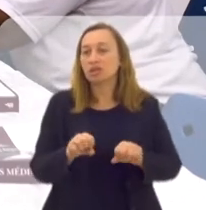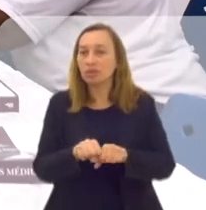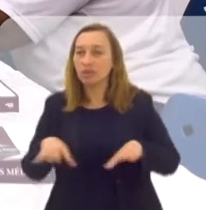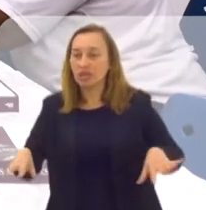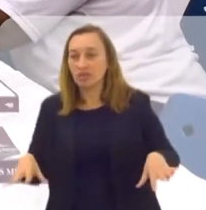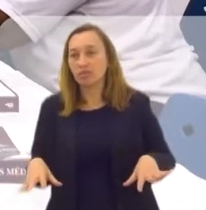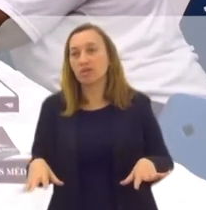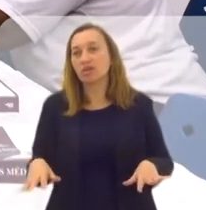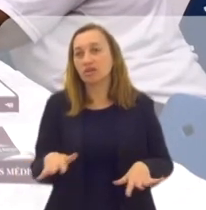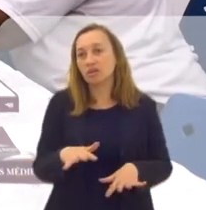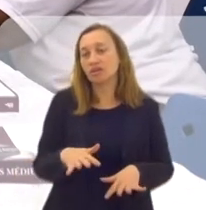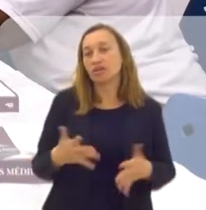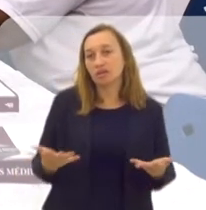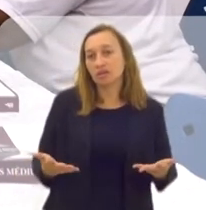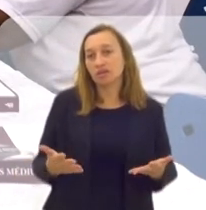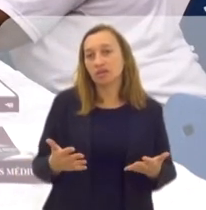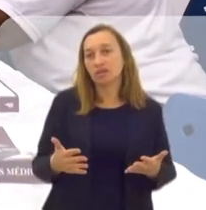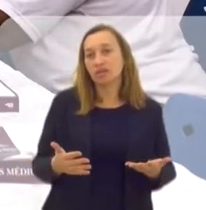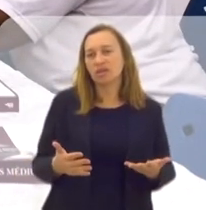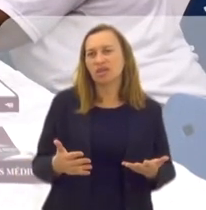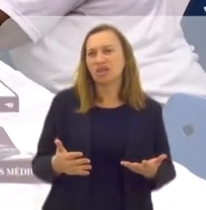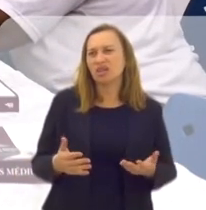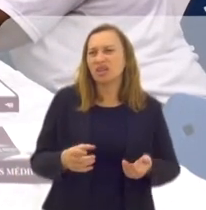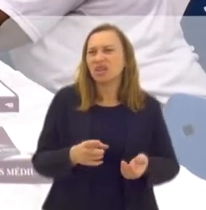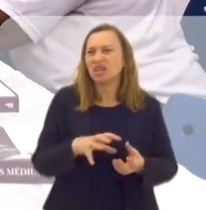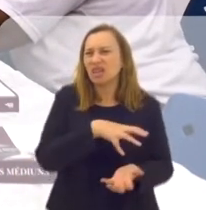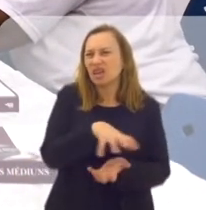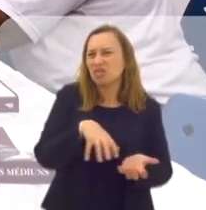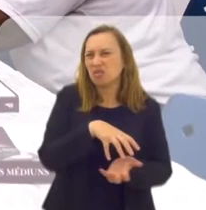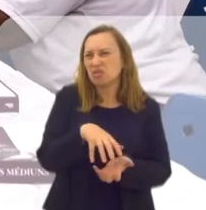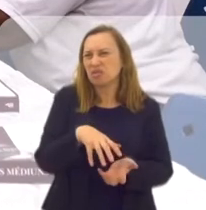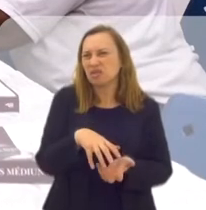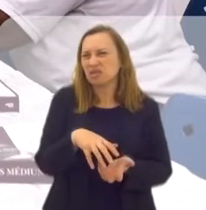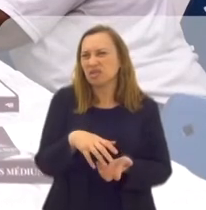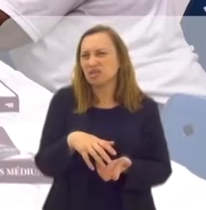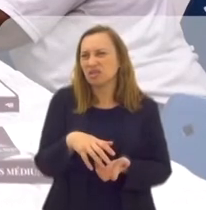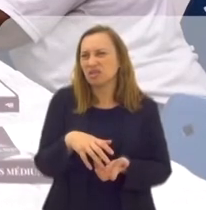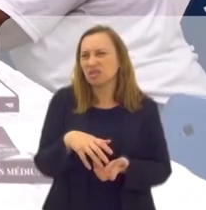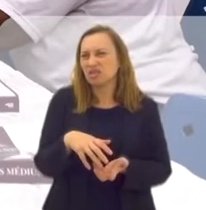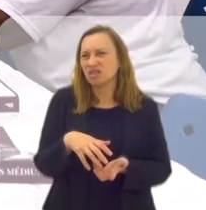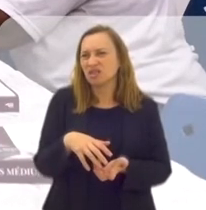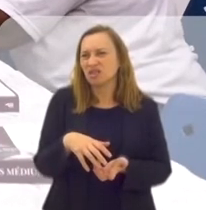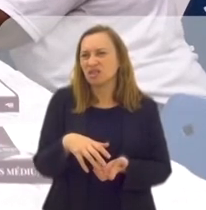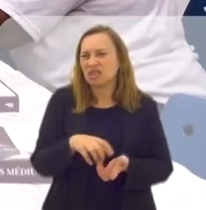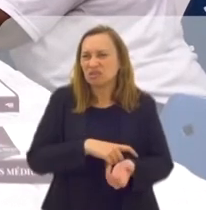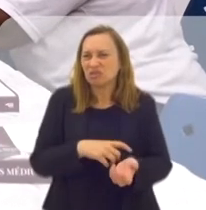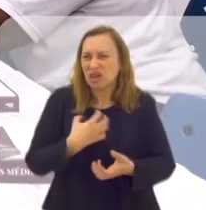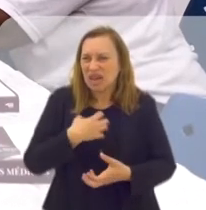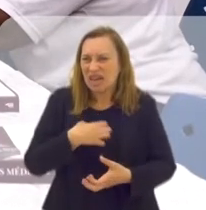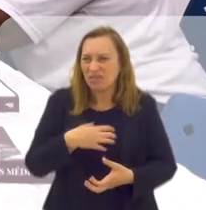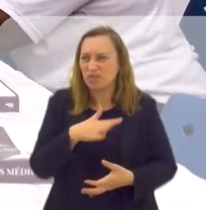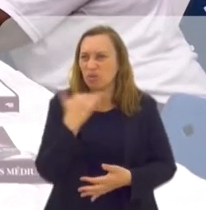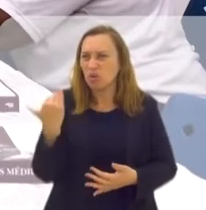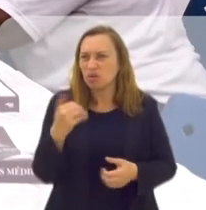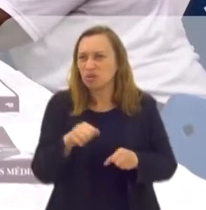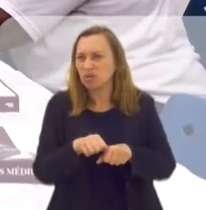pandemia desencarnaram de forma... Esses espíritos têm revolta de terem morrido durante a